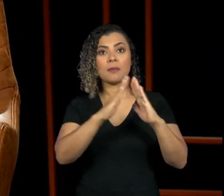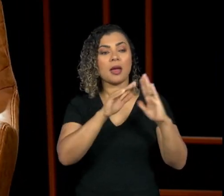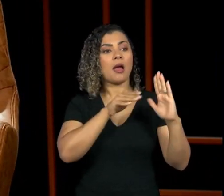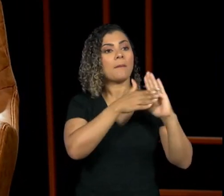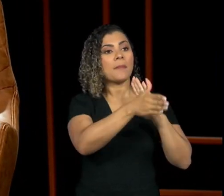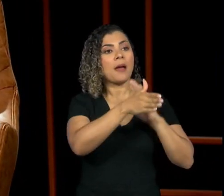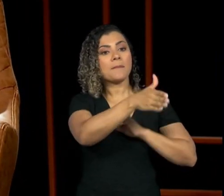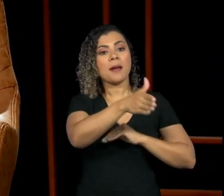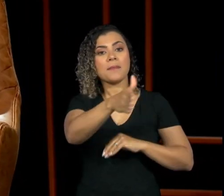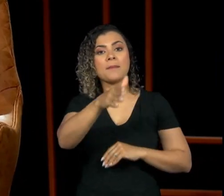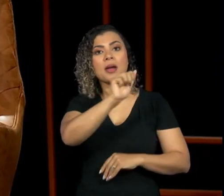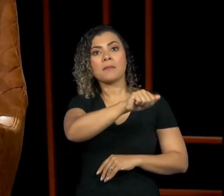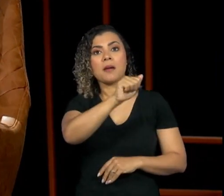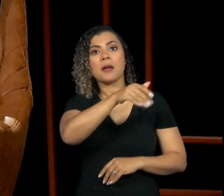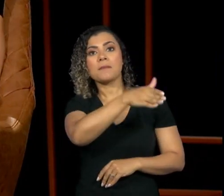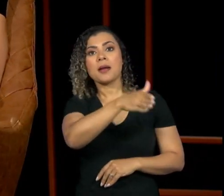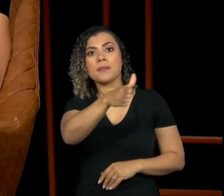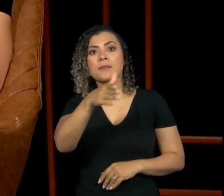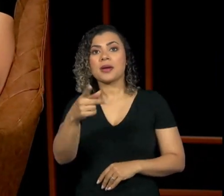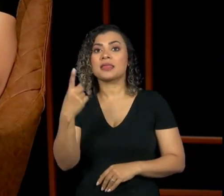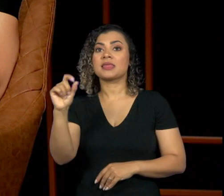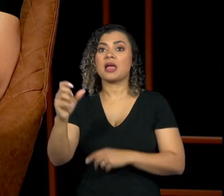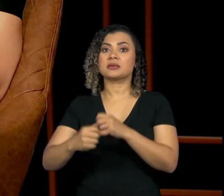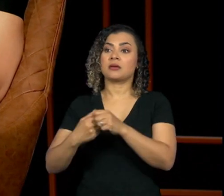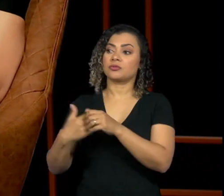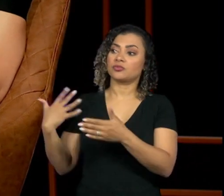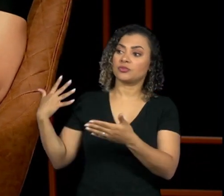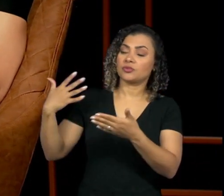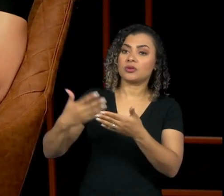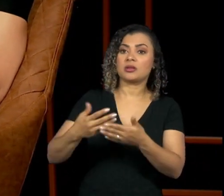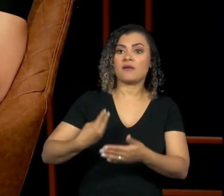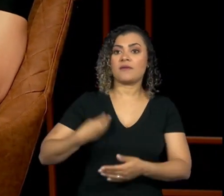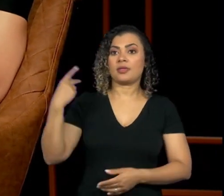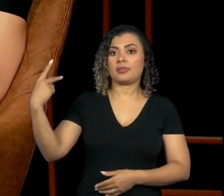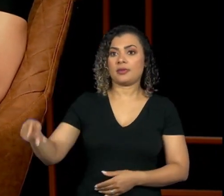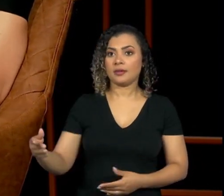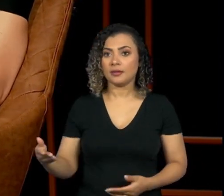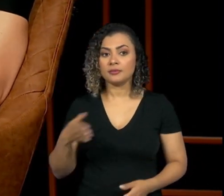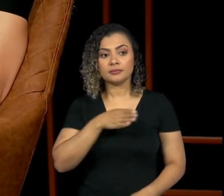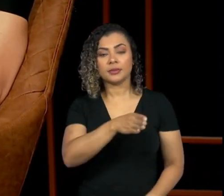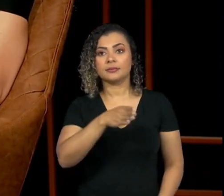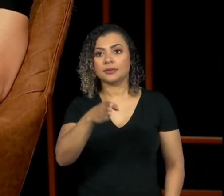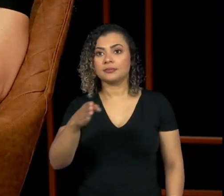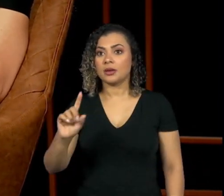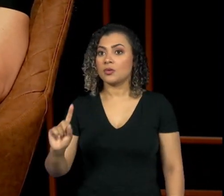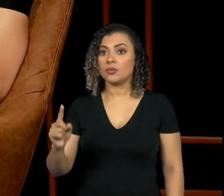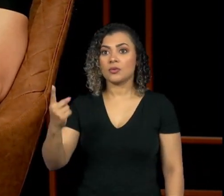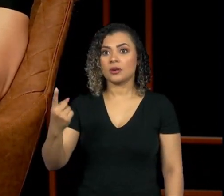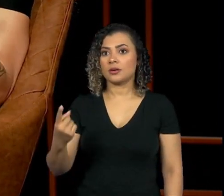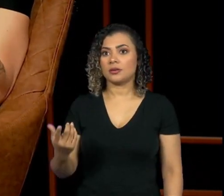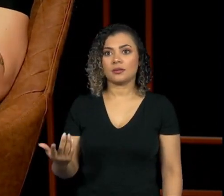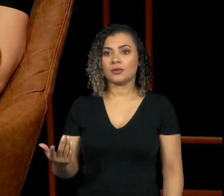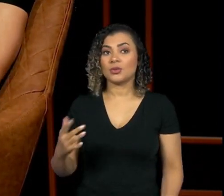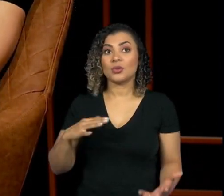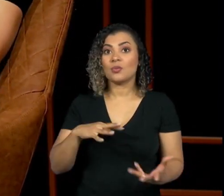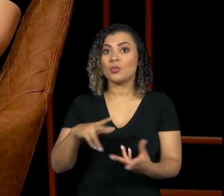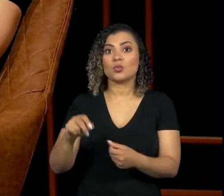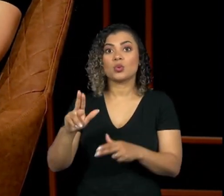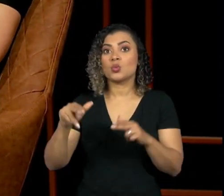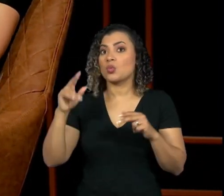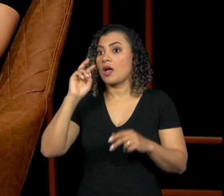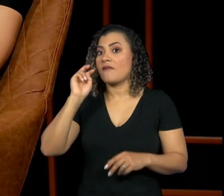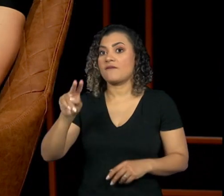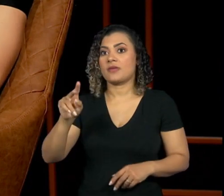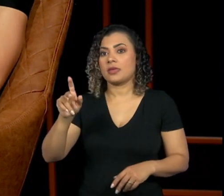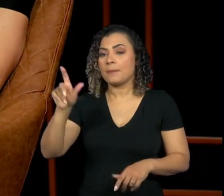amigos os últimos 10 anos de sua vida. Algo totalmente único na história da música do mundo. Eu não conheço um